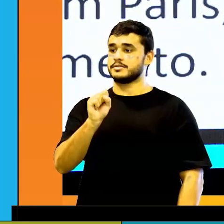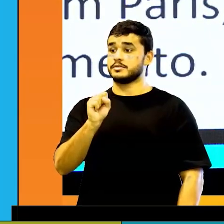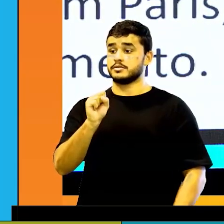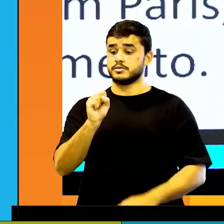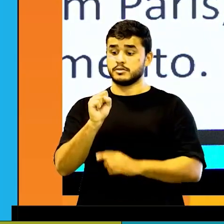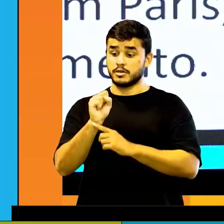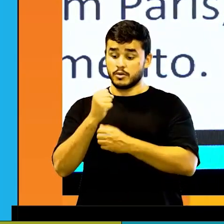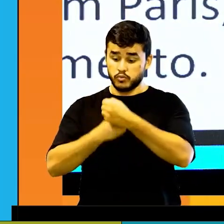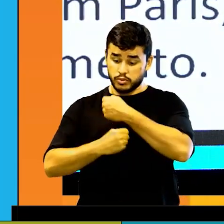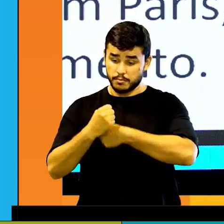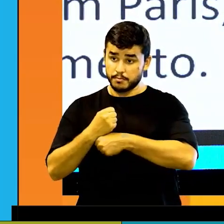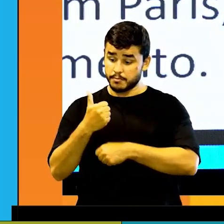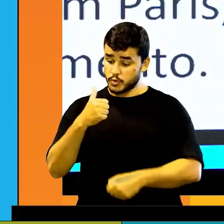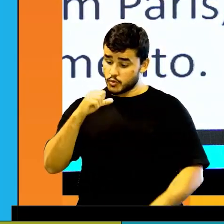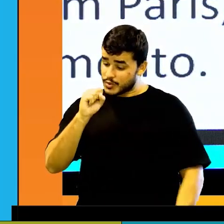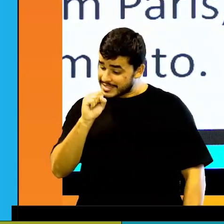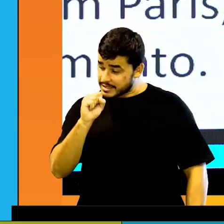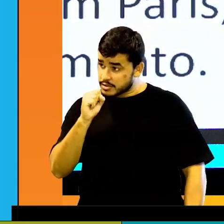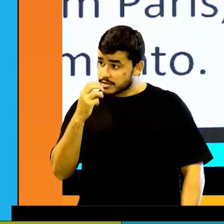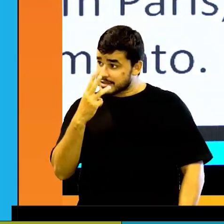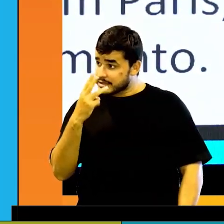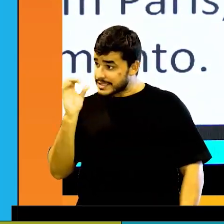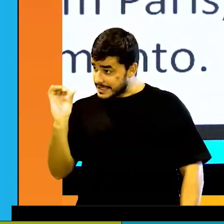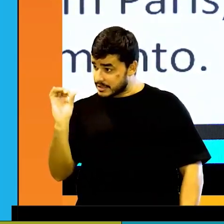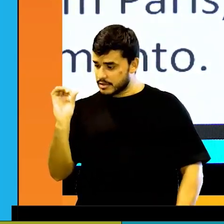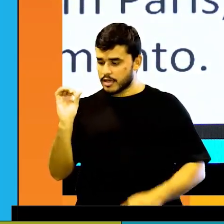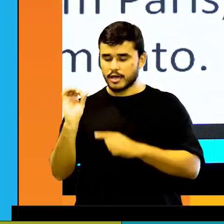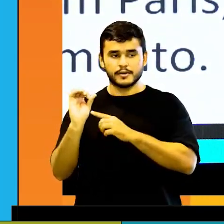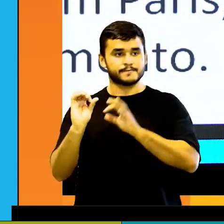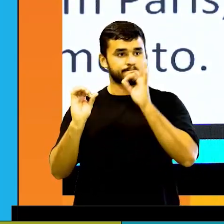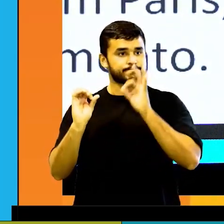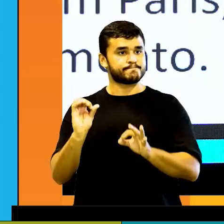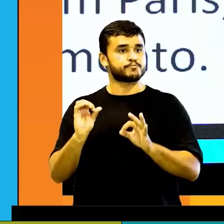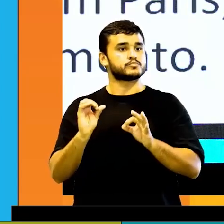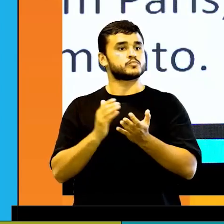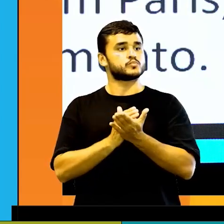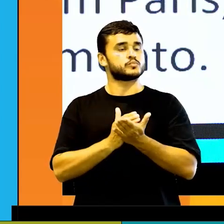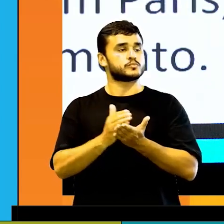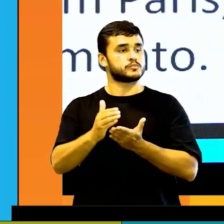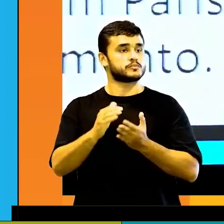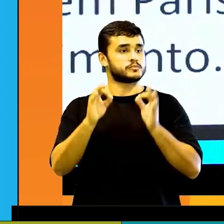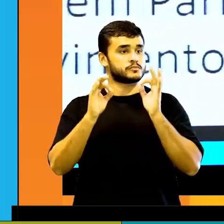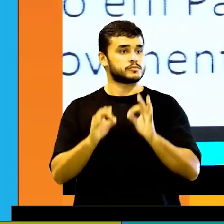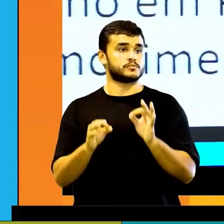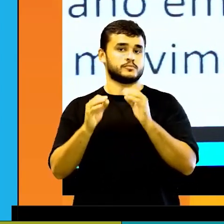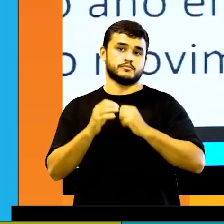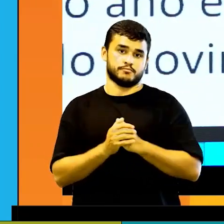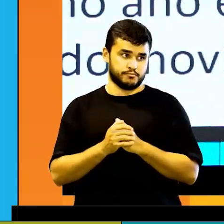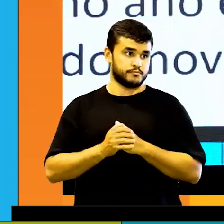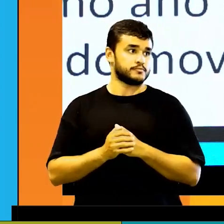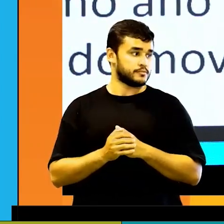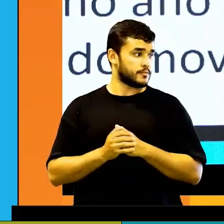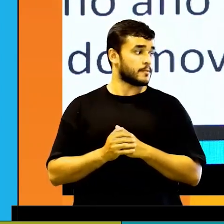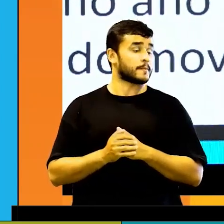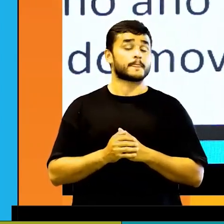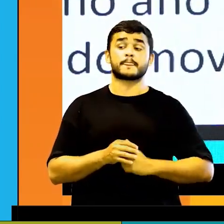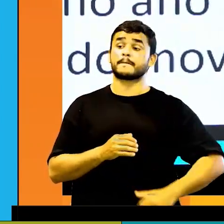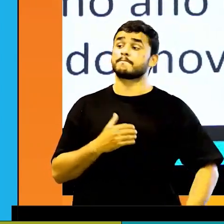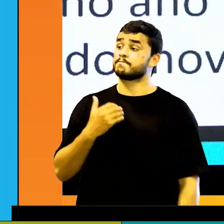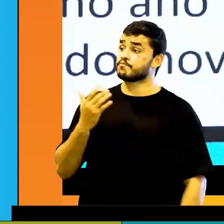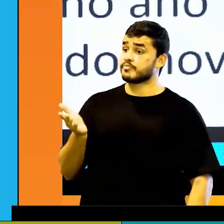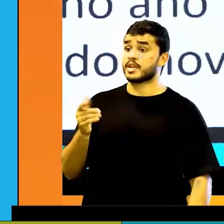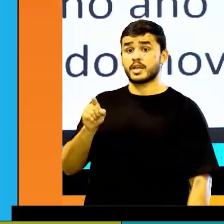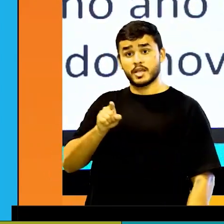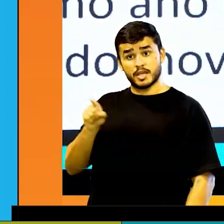1836. Suspiros Poéticos e Saudades ficou como marca inicial do romantismo brasileiro. Era carioca, mas